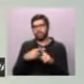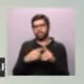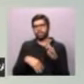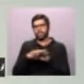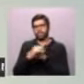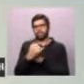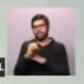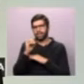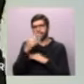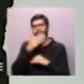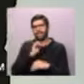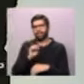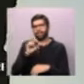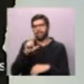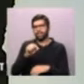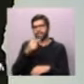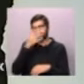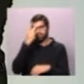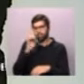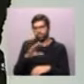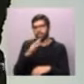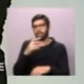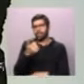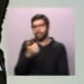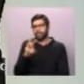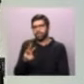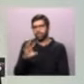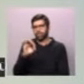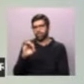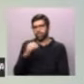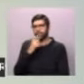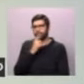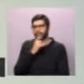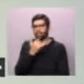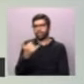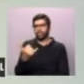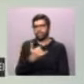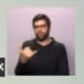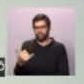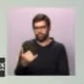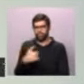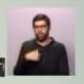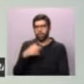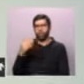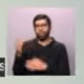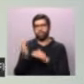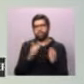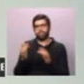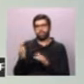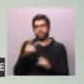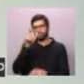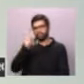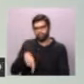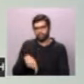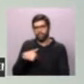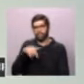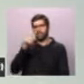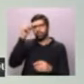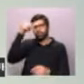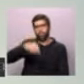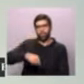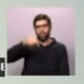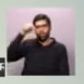graus para Évora e Setúbal, Beja com 18 e Faro com 22. Em relação ao vento, para todo o território do continente ele vai soprar do quadrante